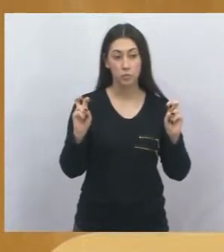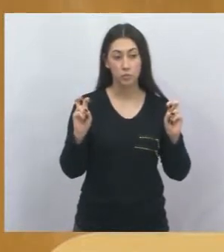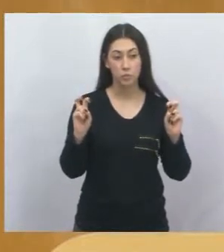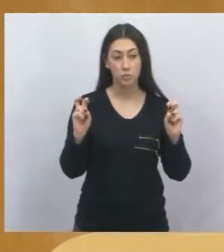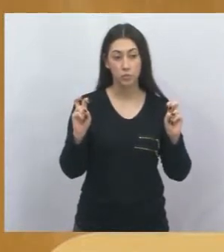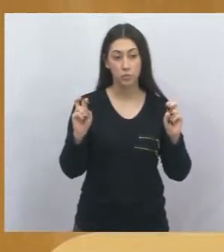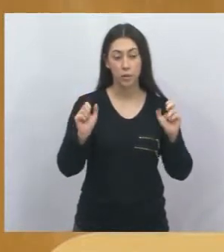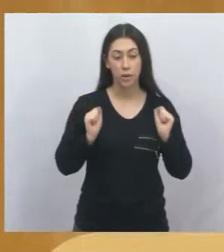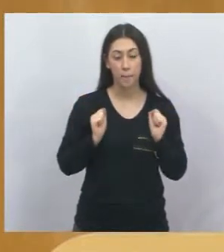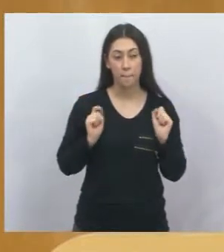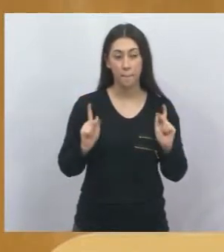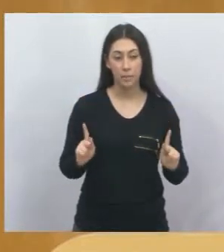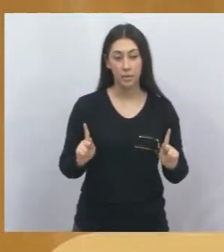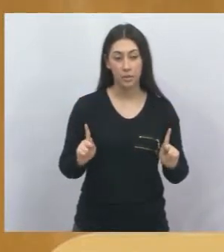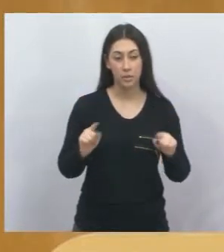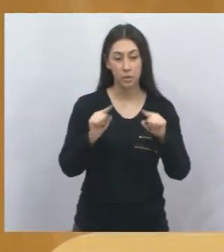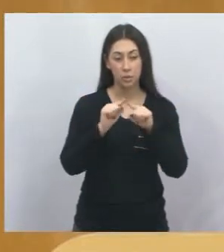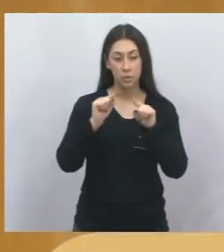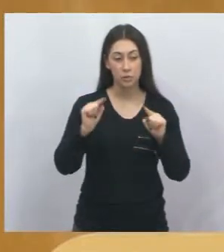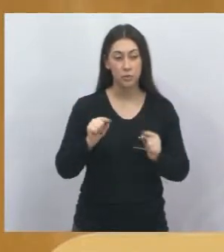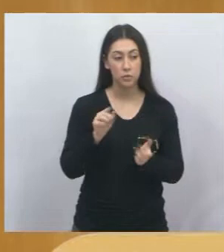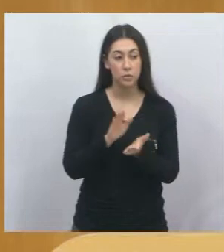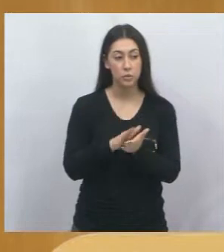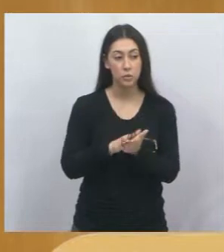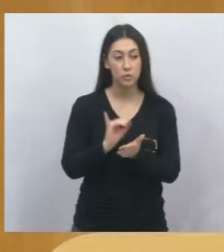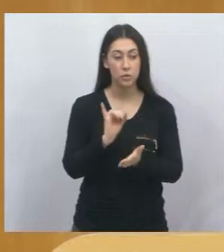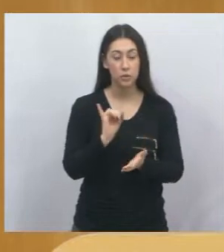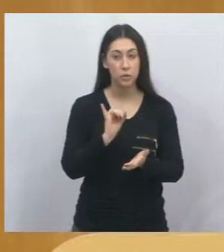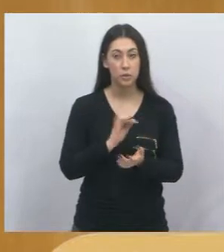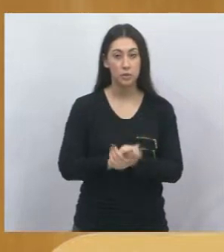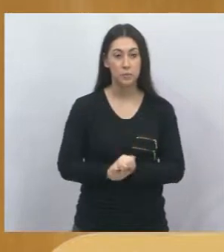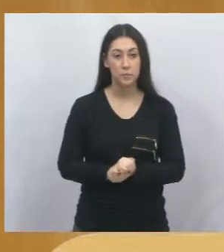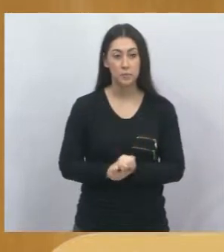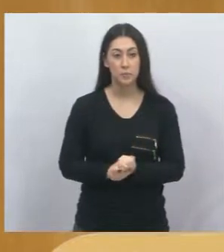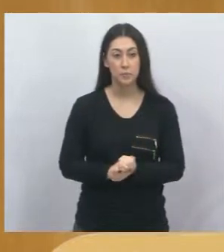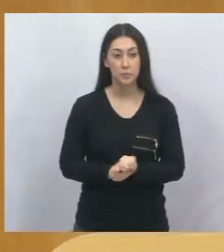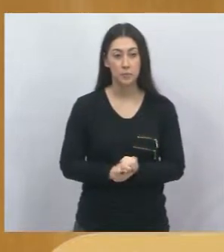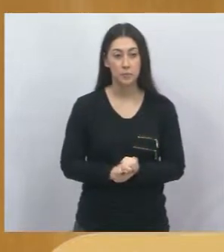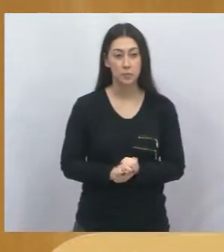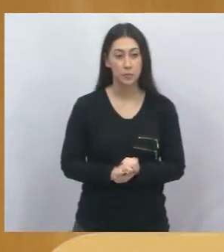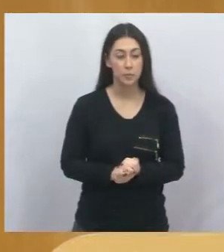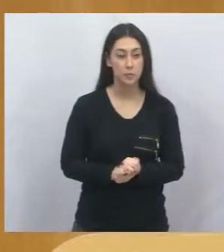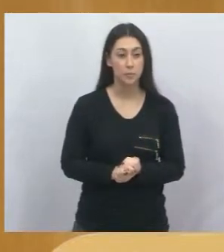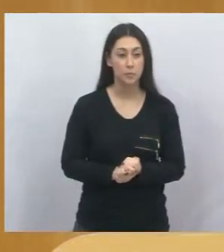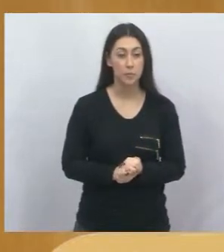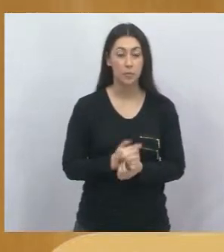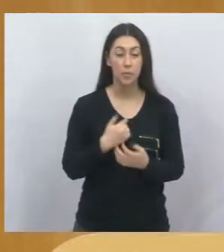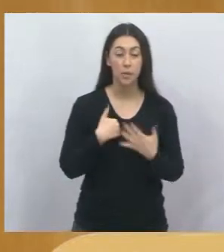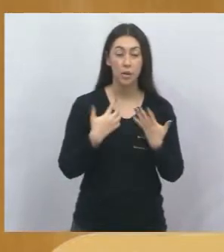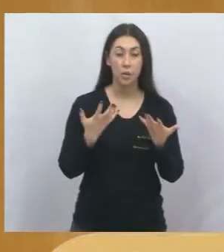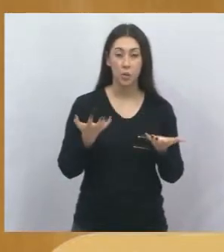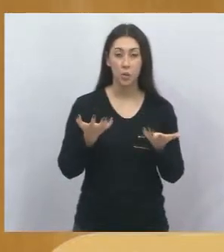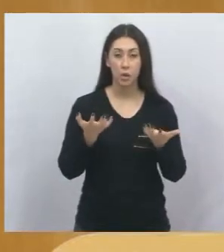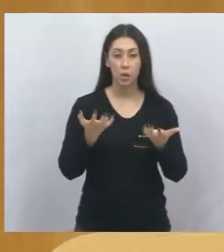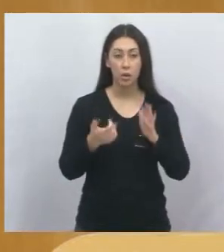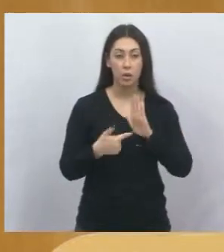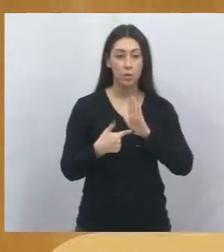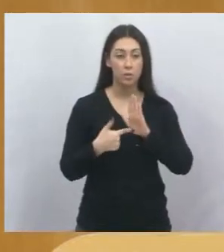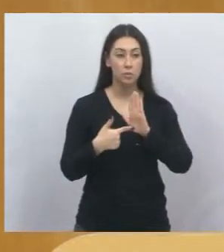da aposentadoria dos servidores municipais. E eu gostaria de